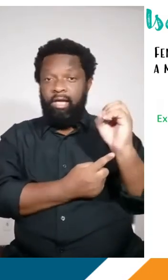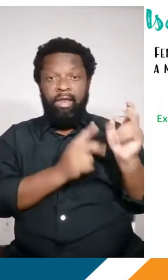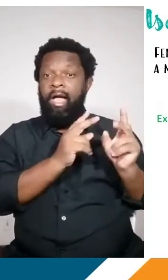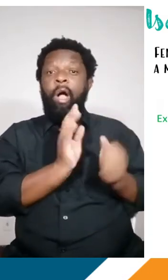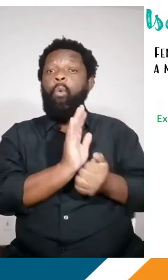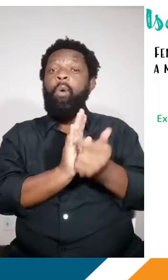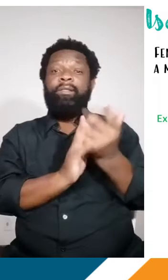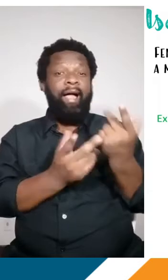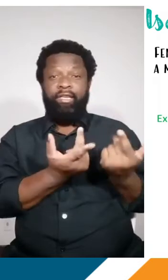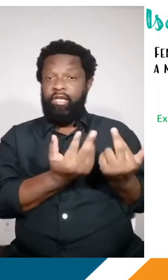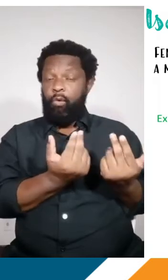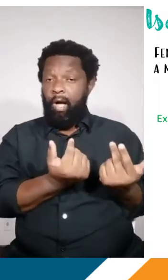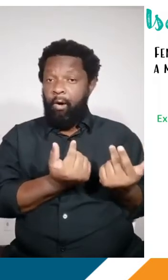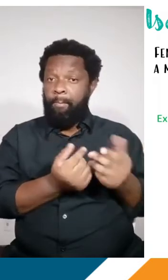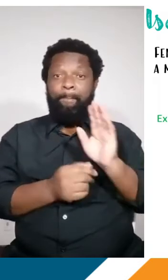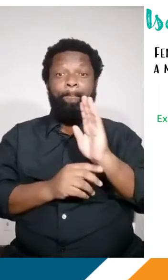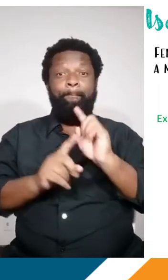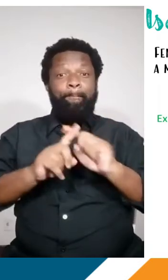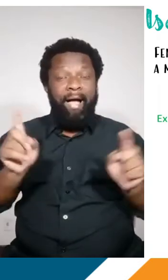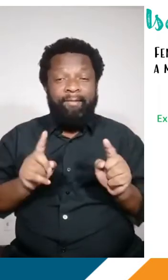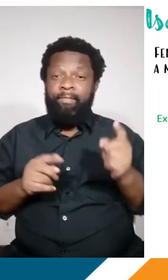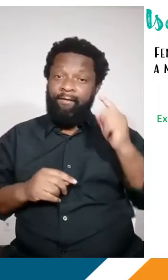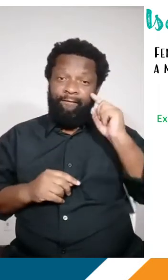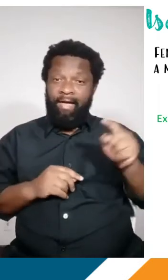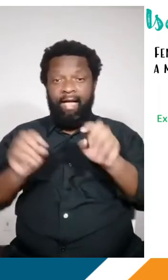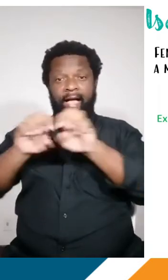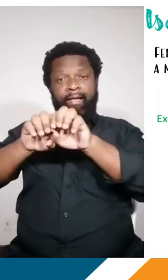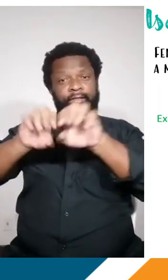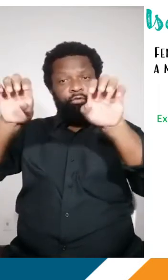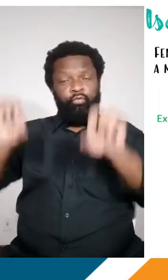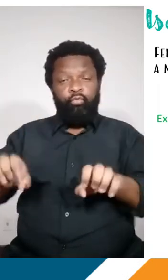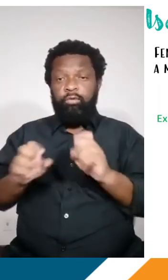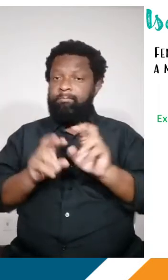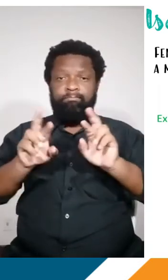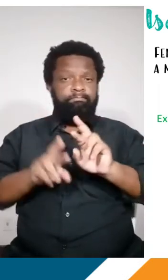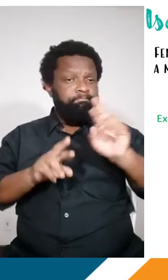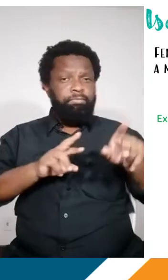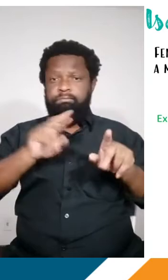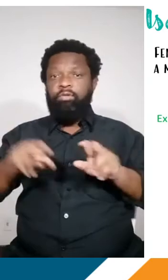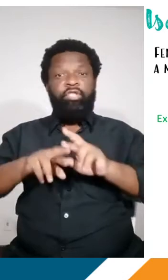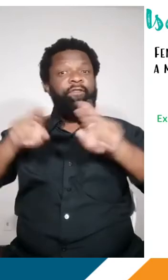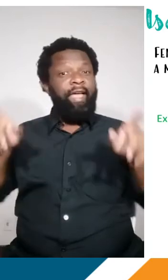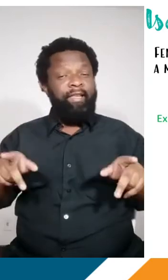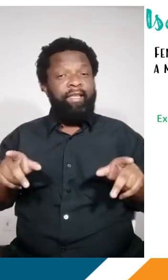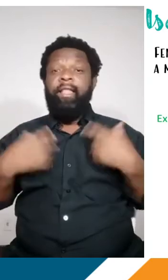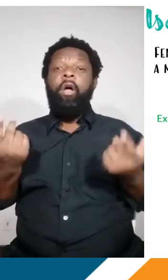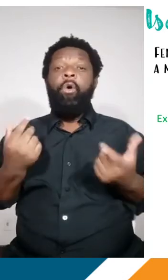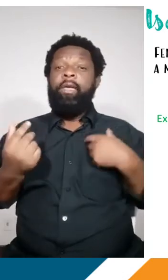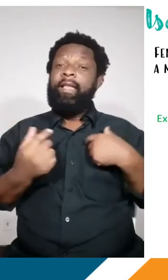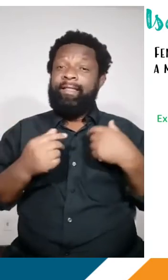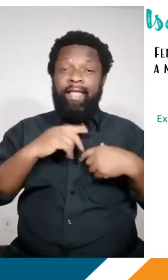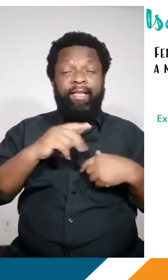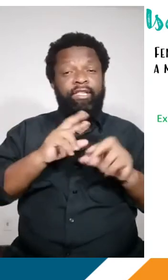a fórmula molecular é a mesma, porém, as fórmulas estruturais são diferentes. Sendo assim, esses compostos